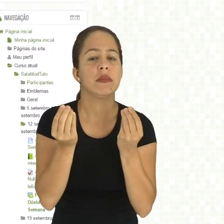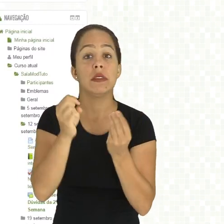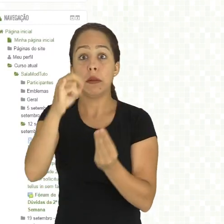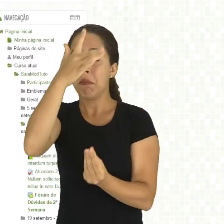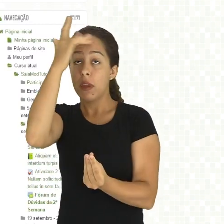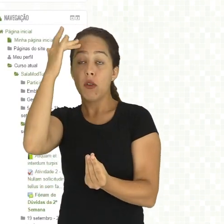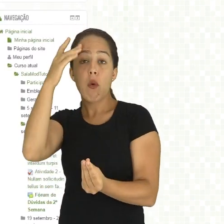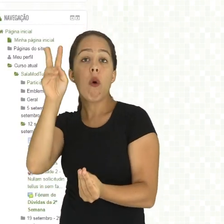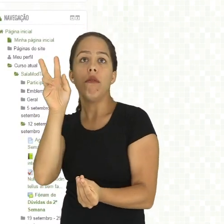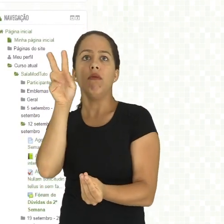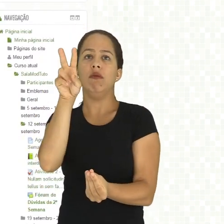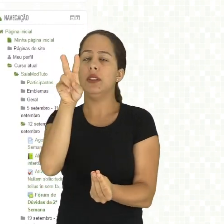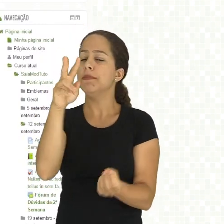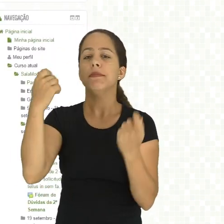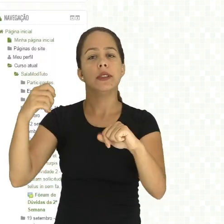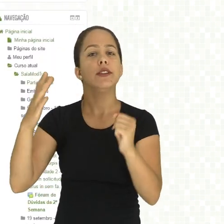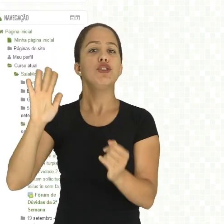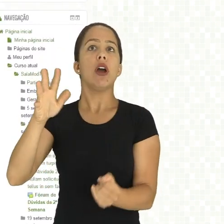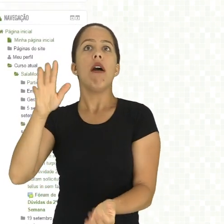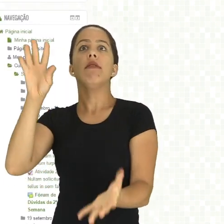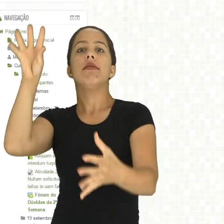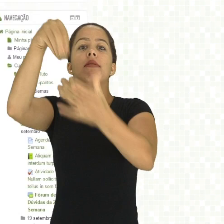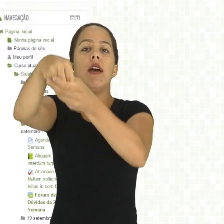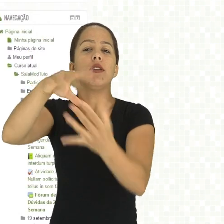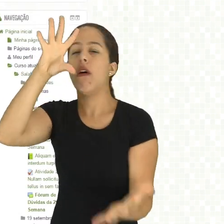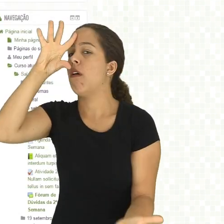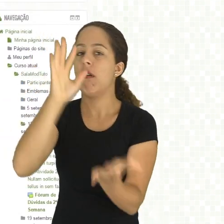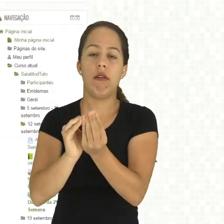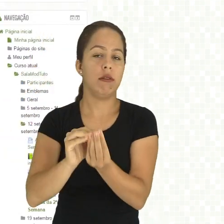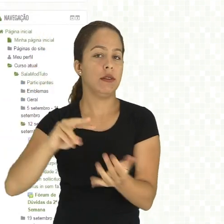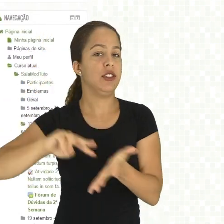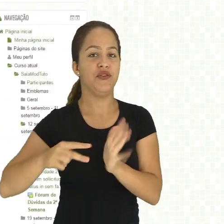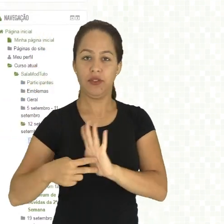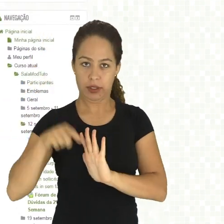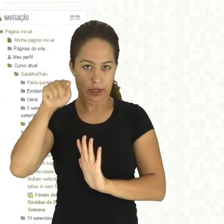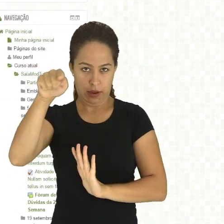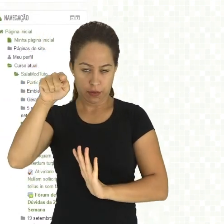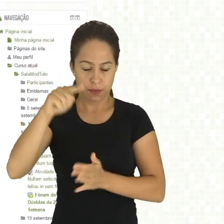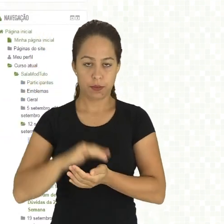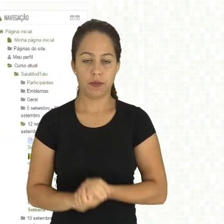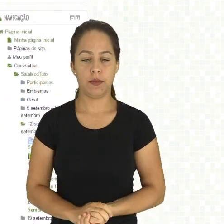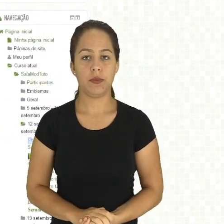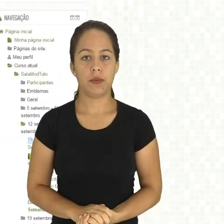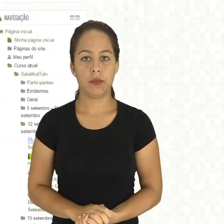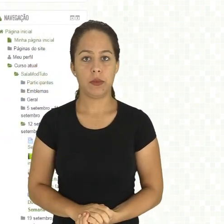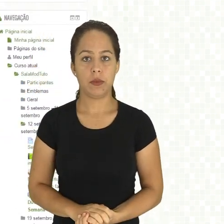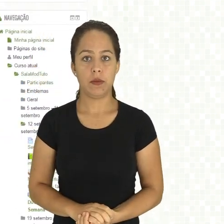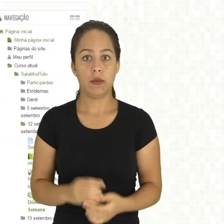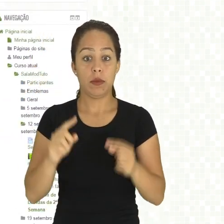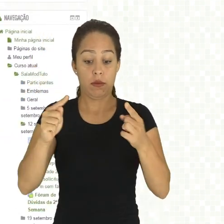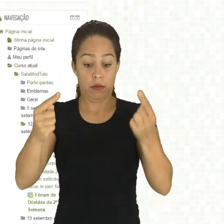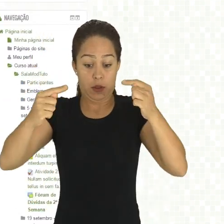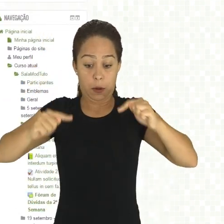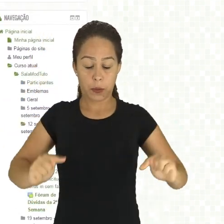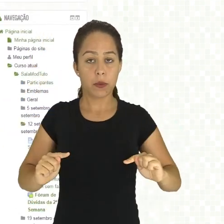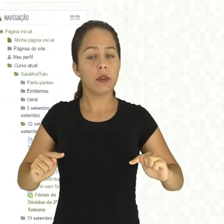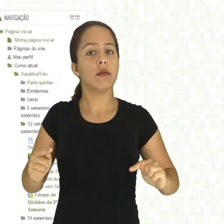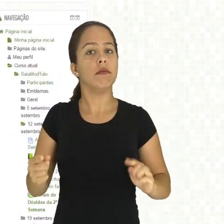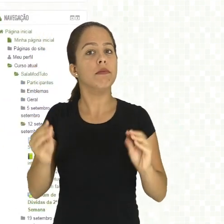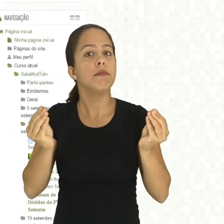em que a pessoa ao ler já saiba qual é o assunto que você vai tratar logo em seguida coloque a